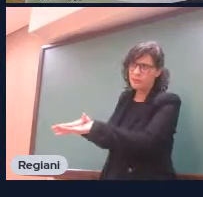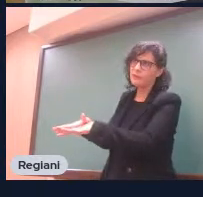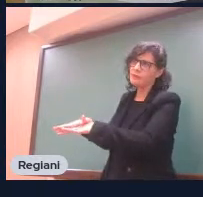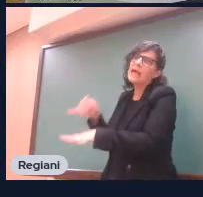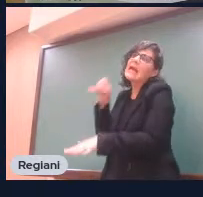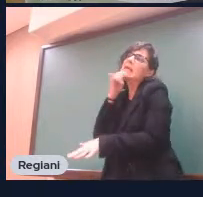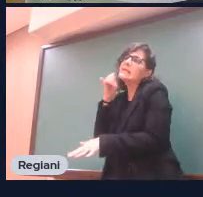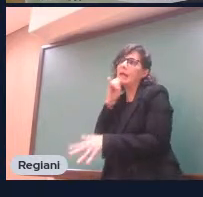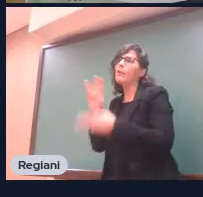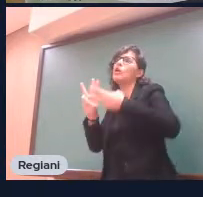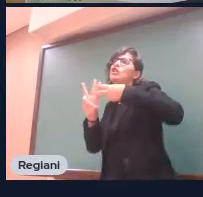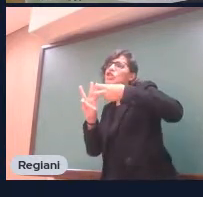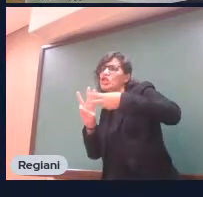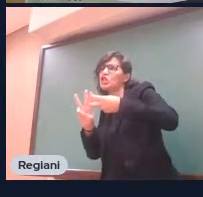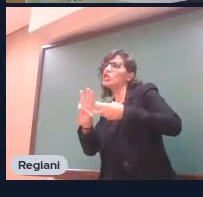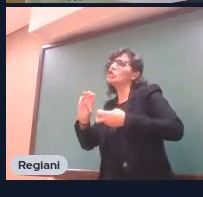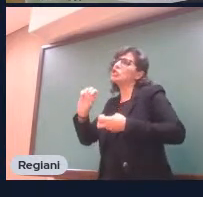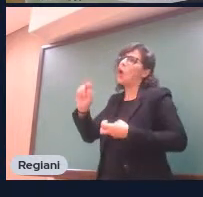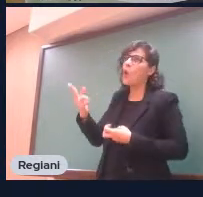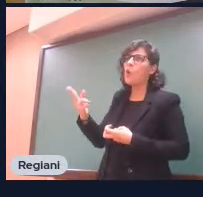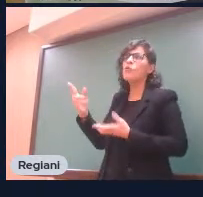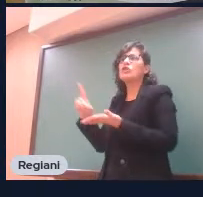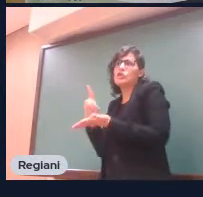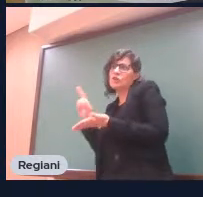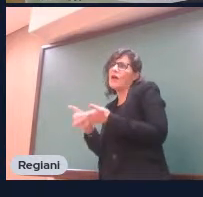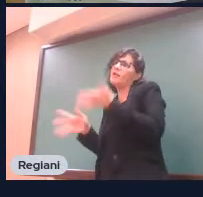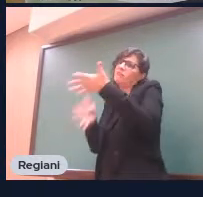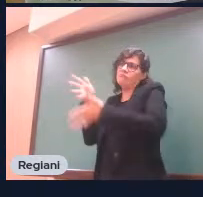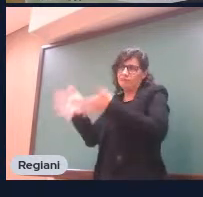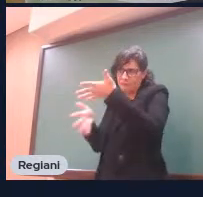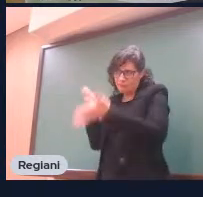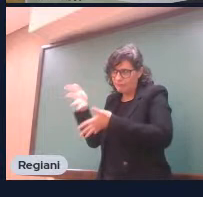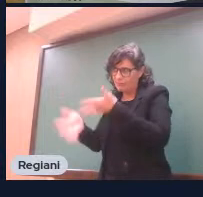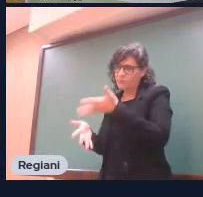de línguas indígenas e dicionários que também